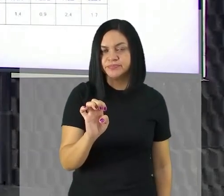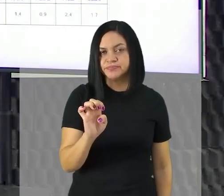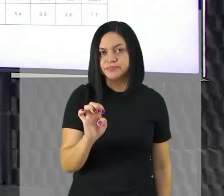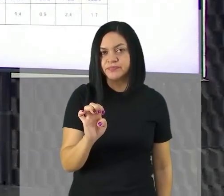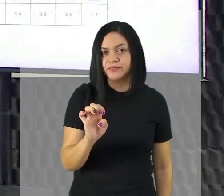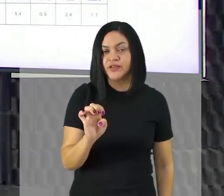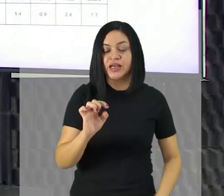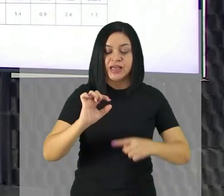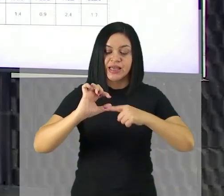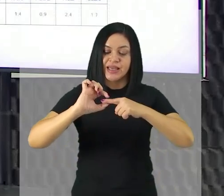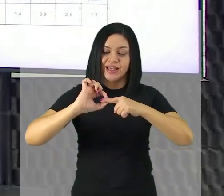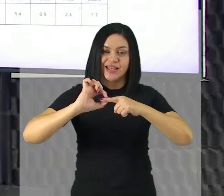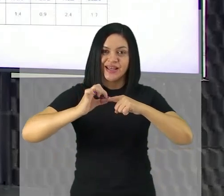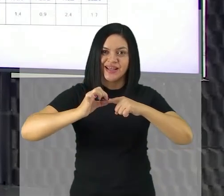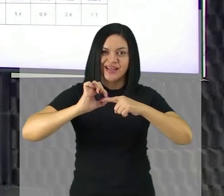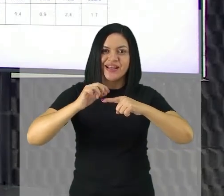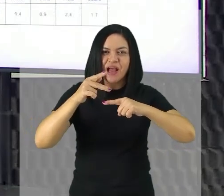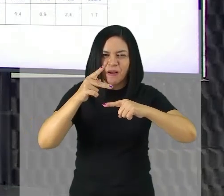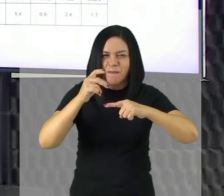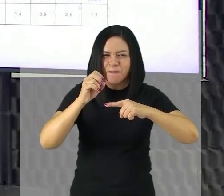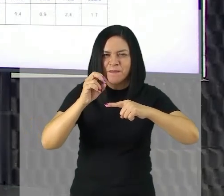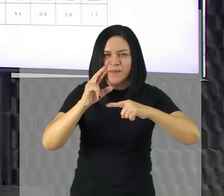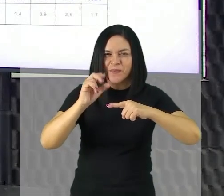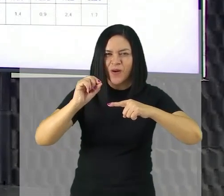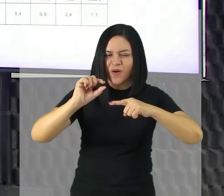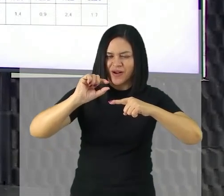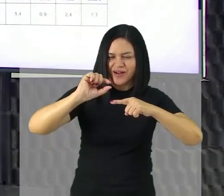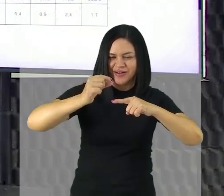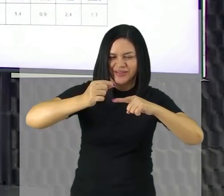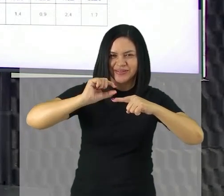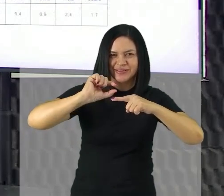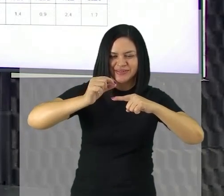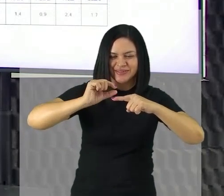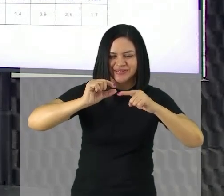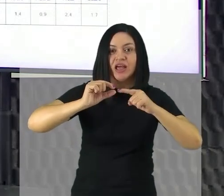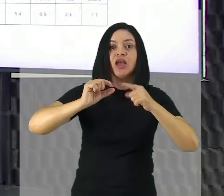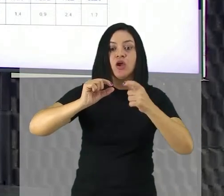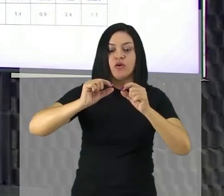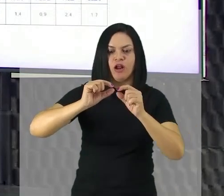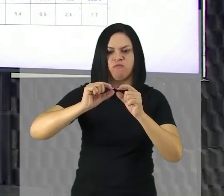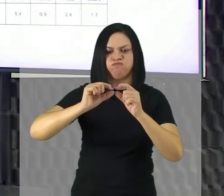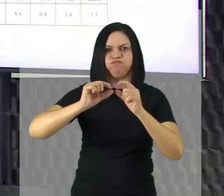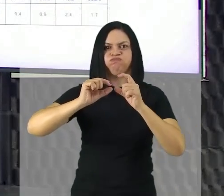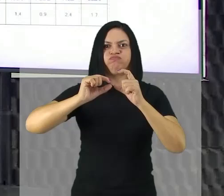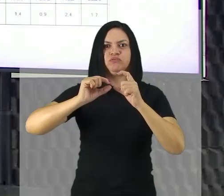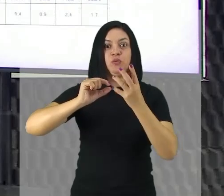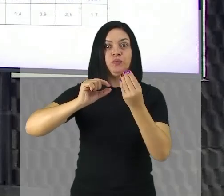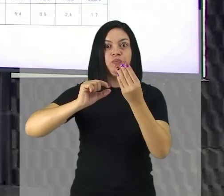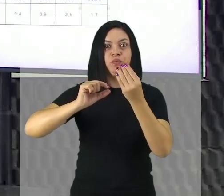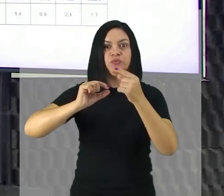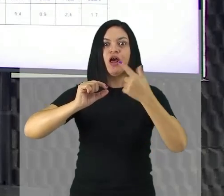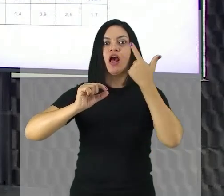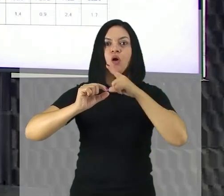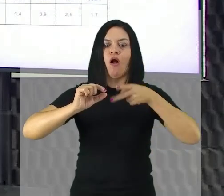E a porca eu quero que dilate muito, então ela tem que ter alto coeficiente.